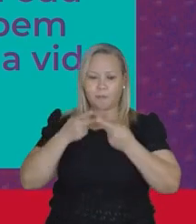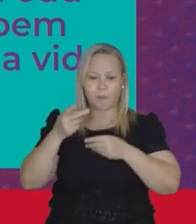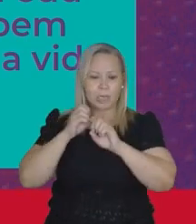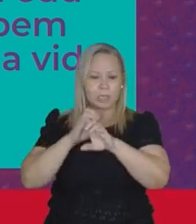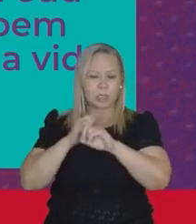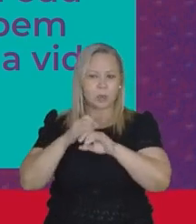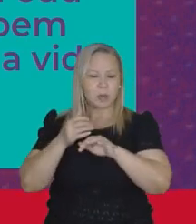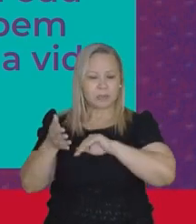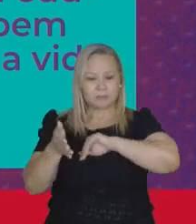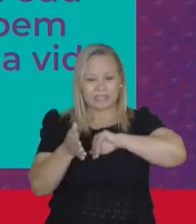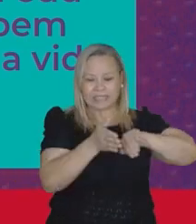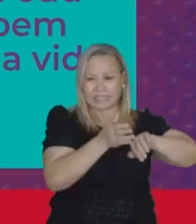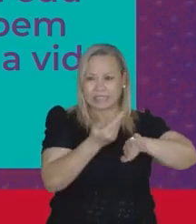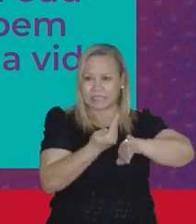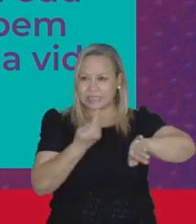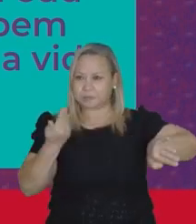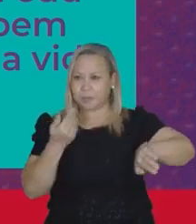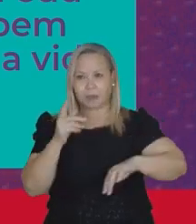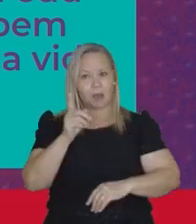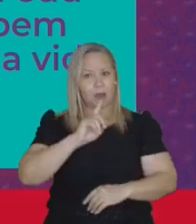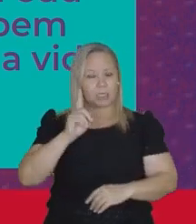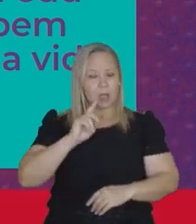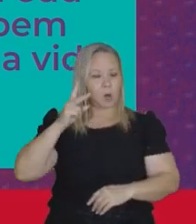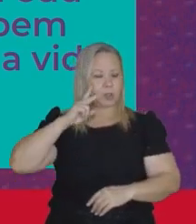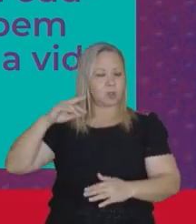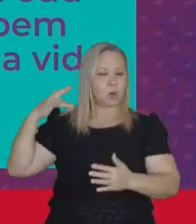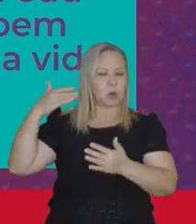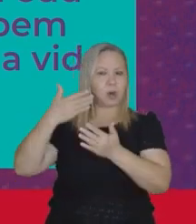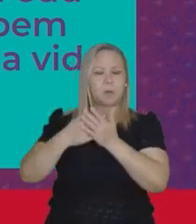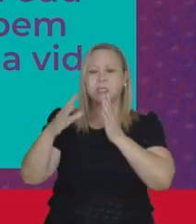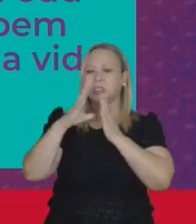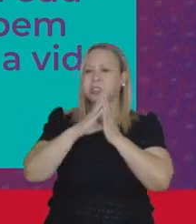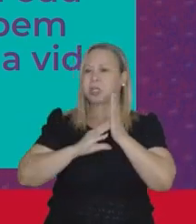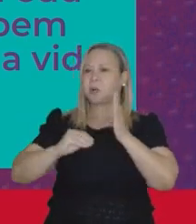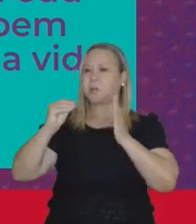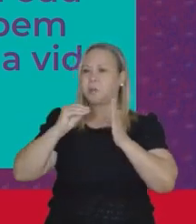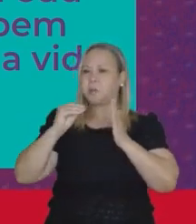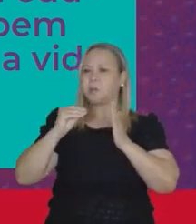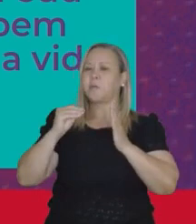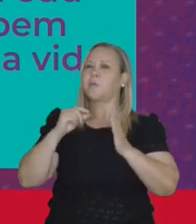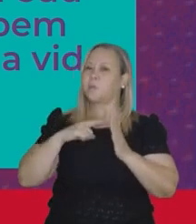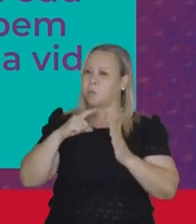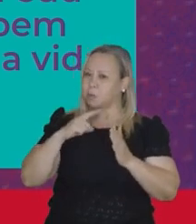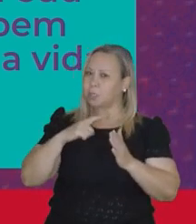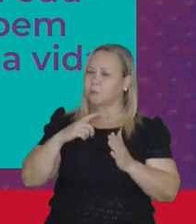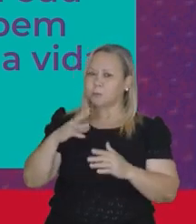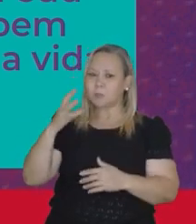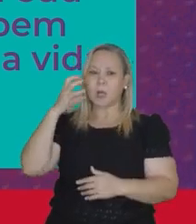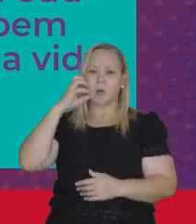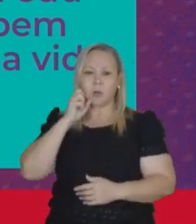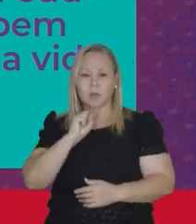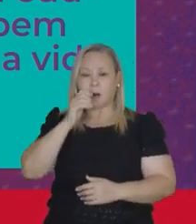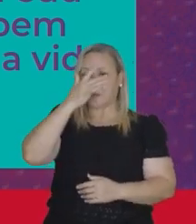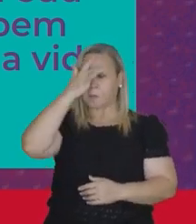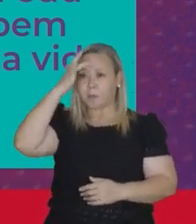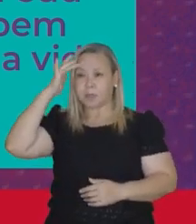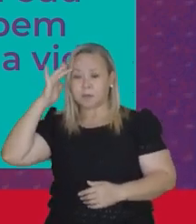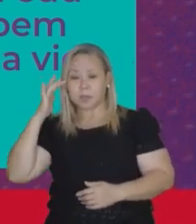educação segregada, que historicamente esse modelo tem sido adotado para as pessoas com deficiência em